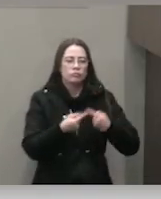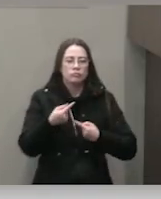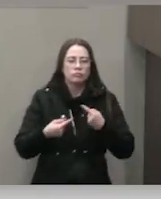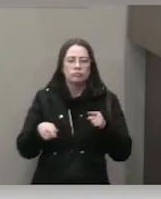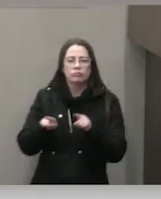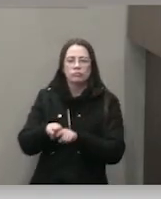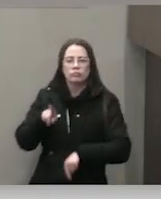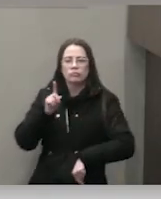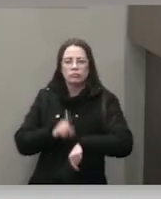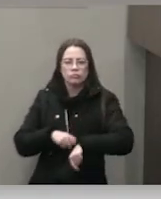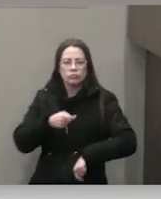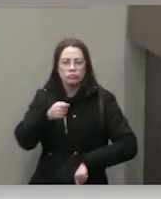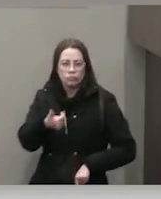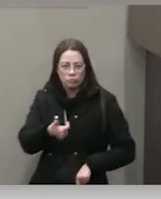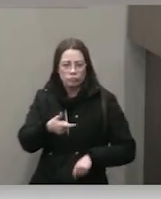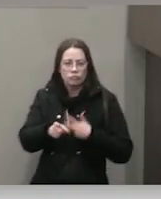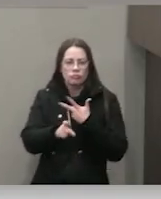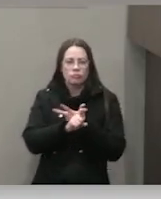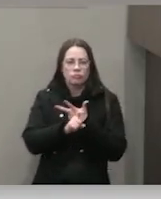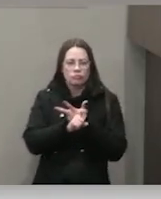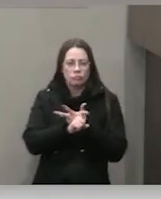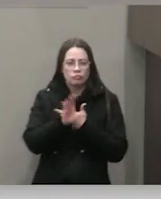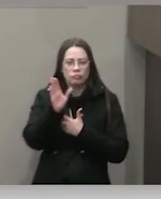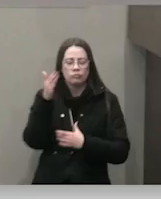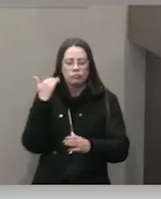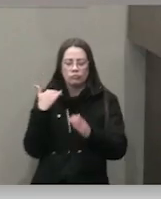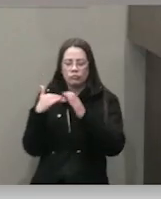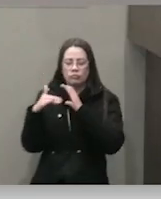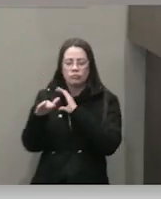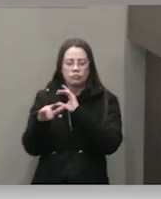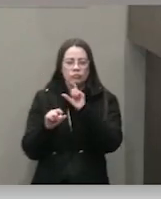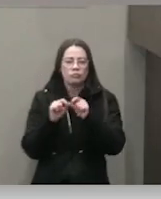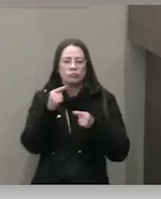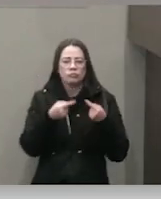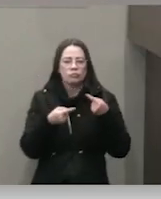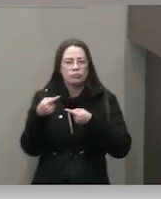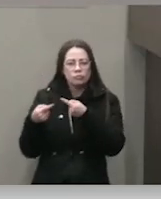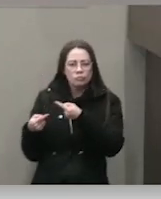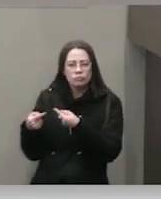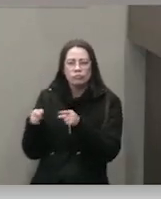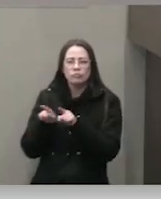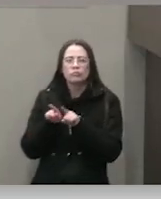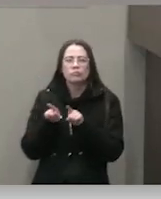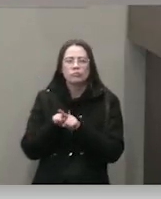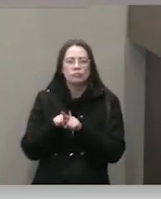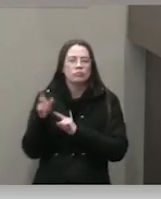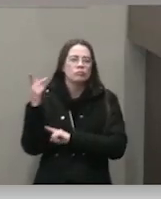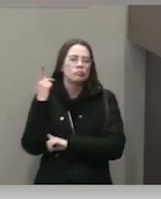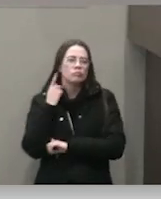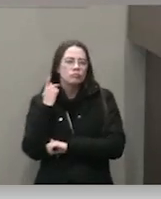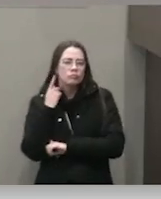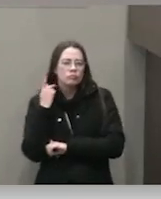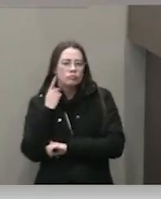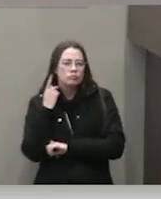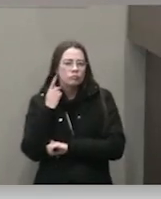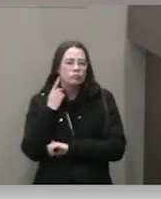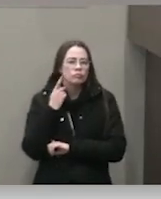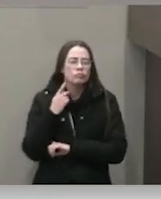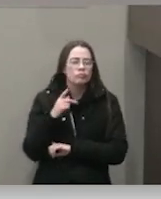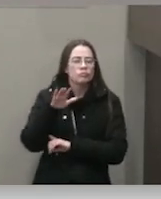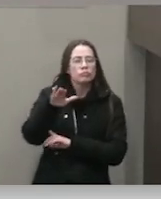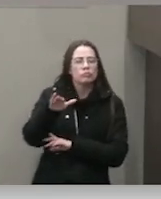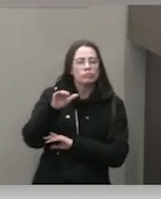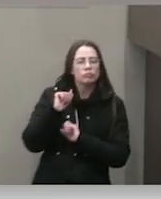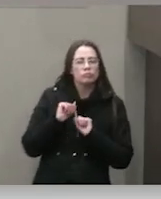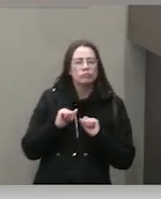de imediato o executivo encaminhou a Emater, o procurador, e a lei já chegou para nós. Então,